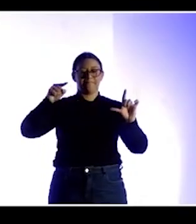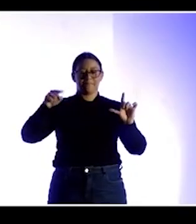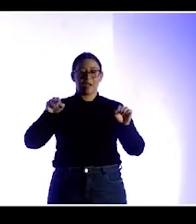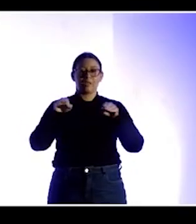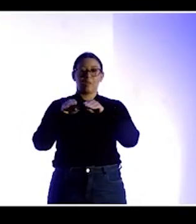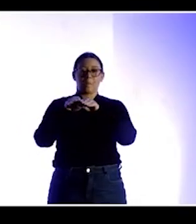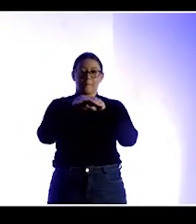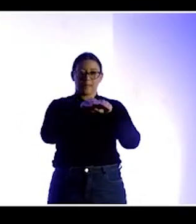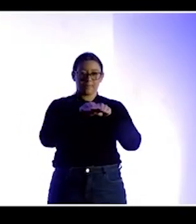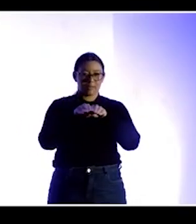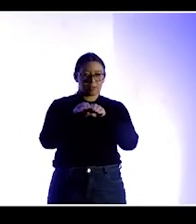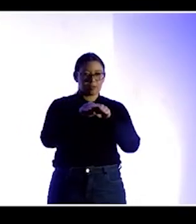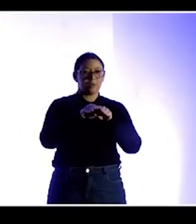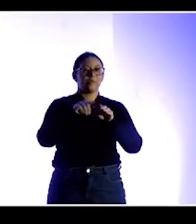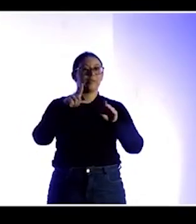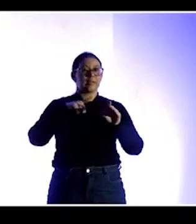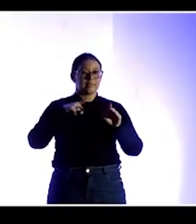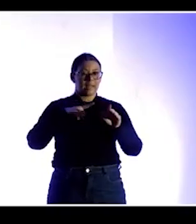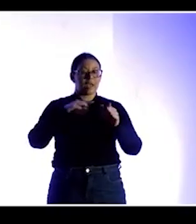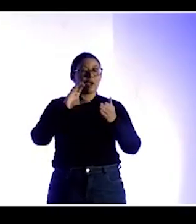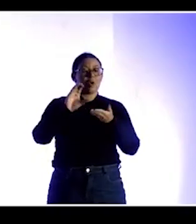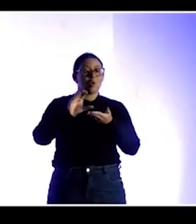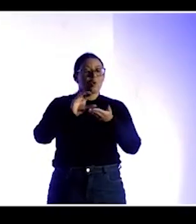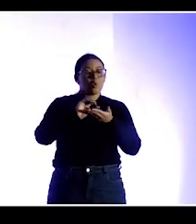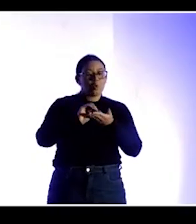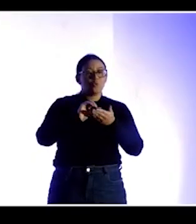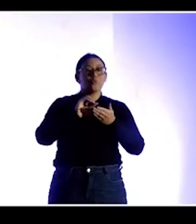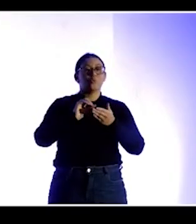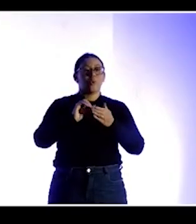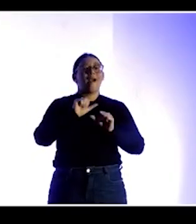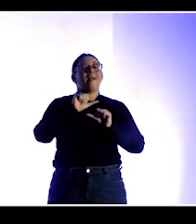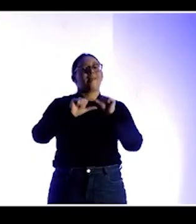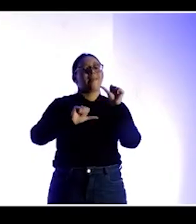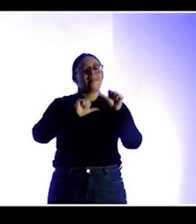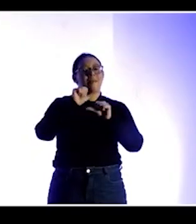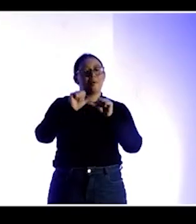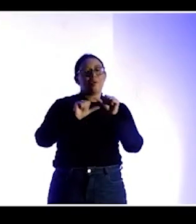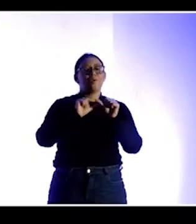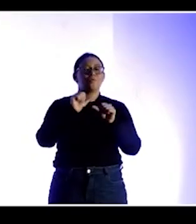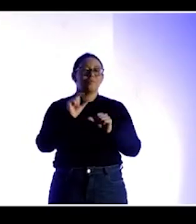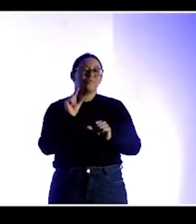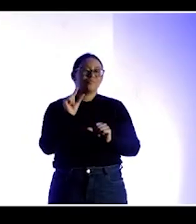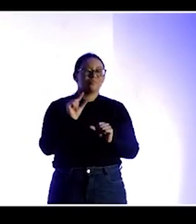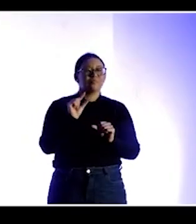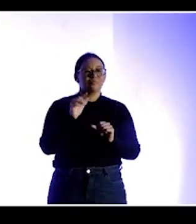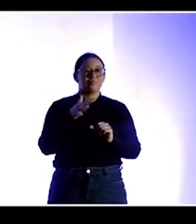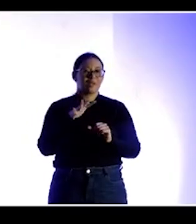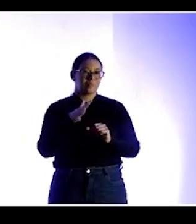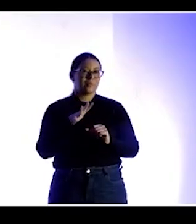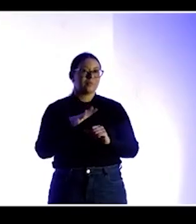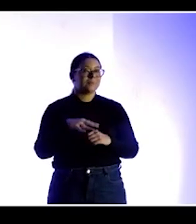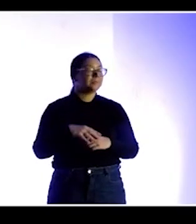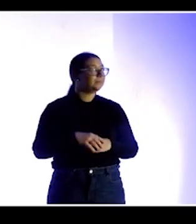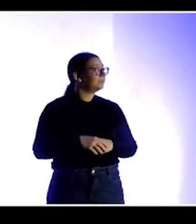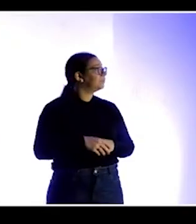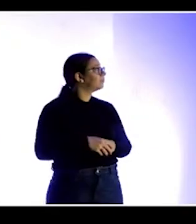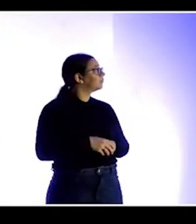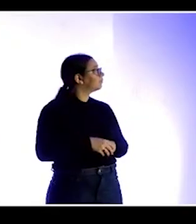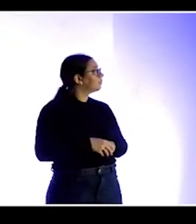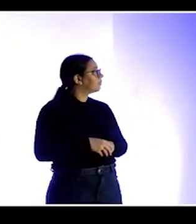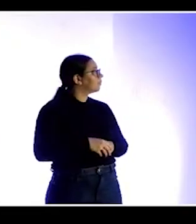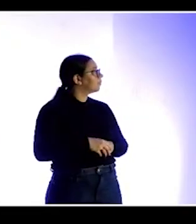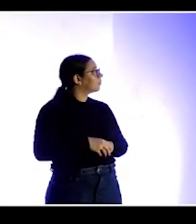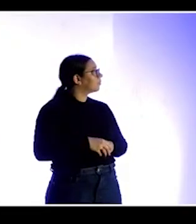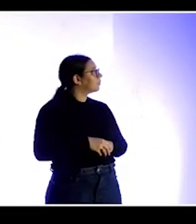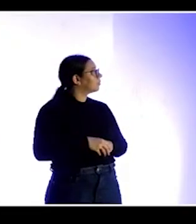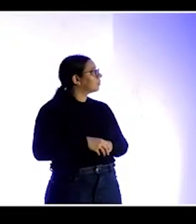fixando o custo de energia e variando o custo do equipamento. Agora, eu vou fixar o custo do equipamento nesse valor médio